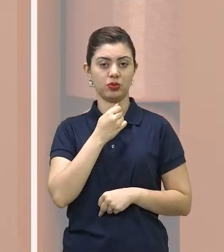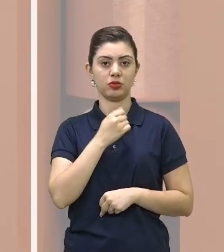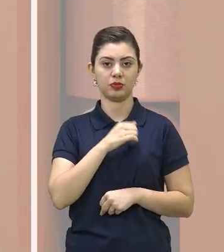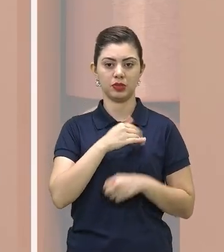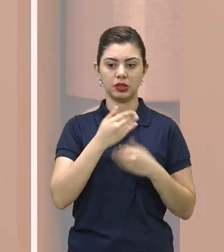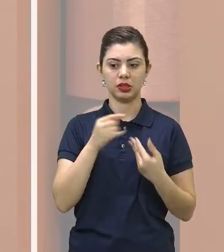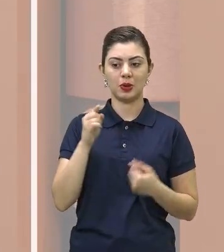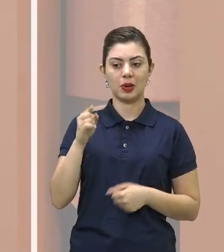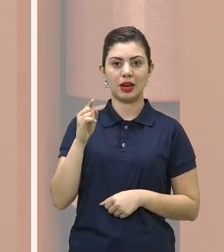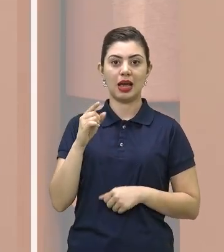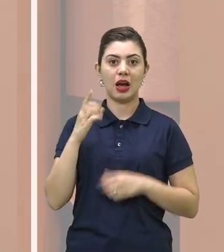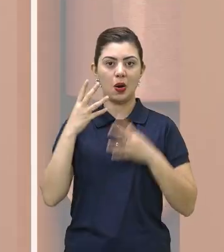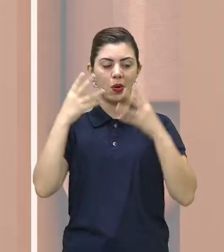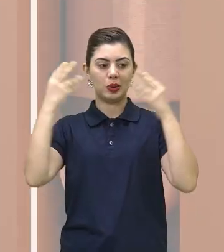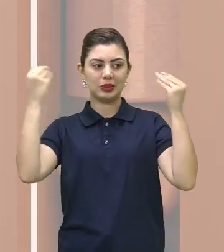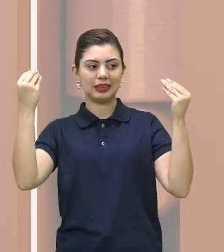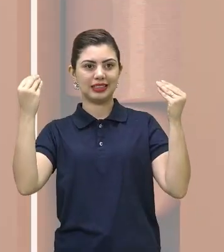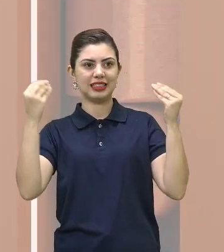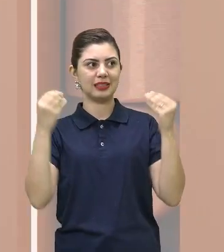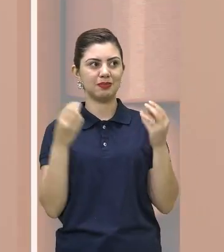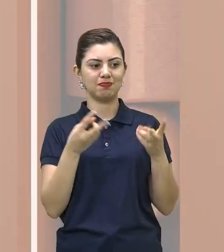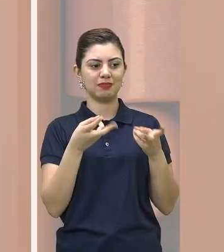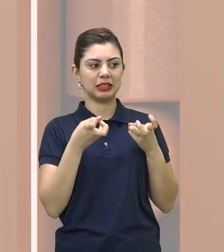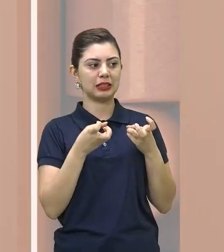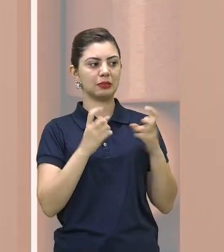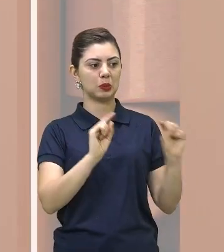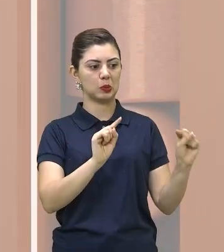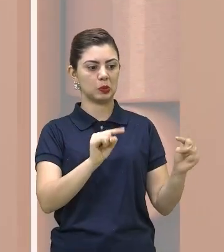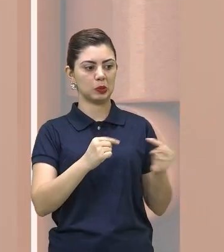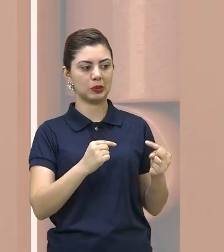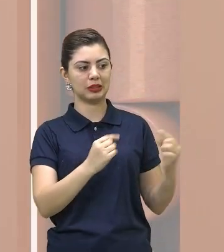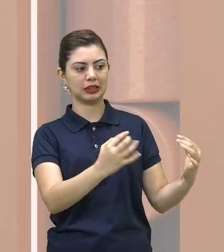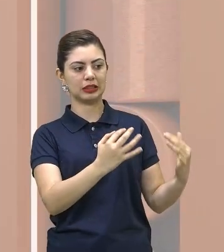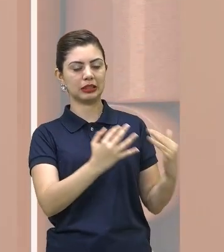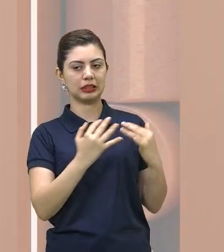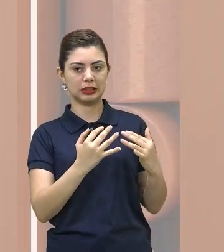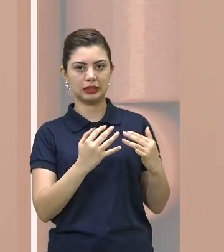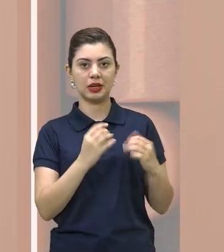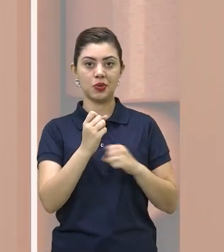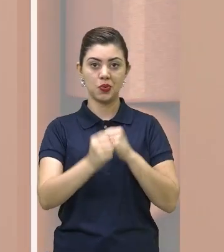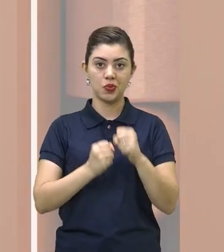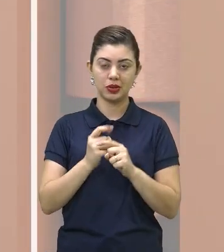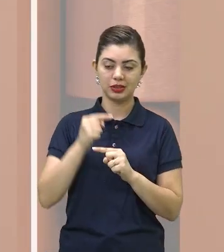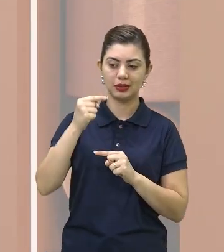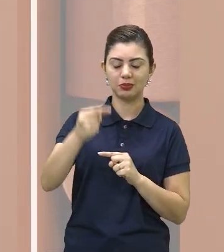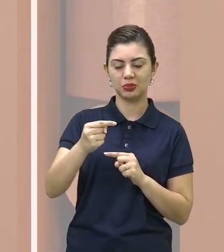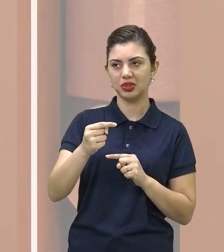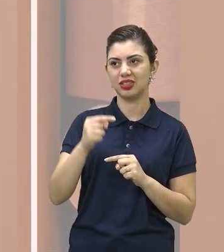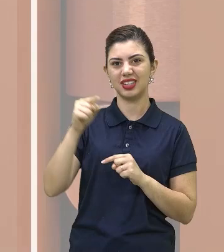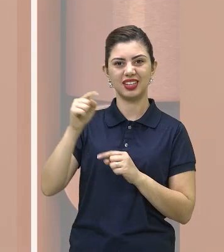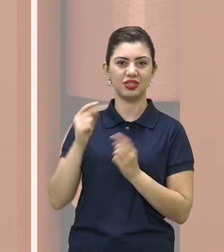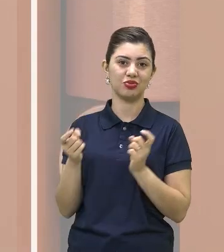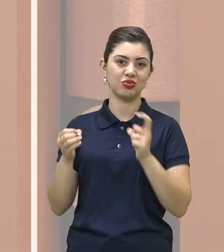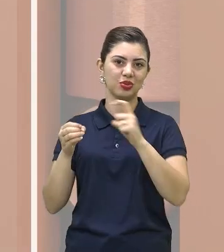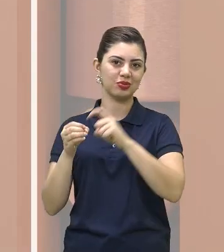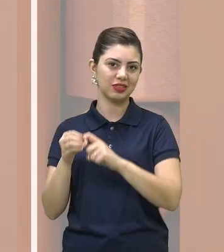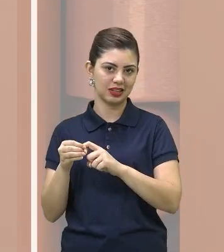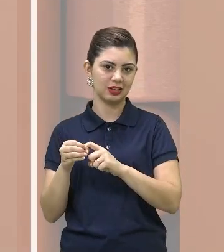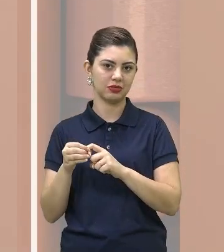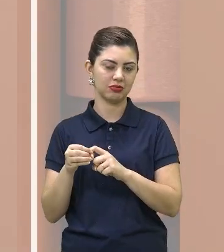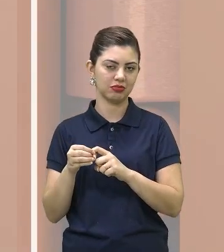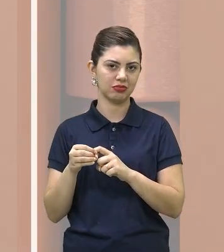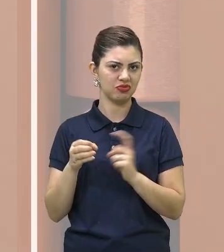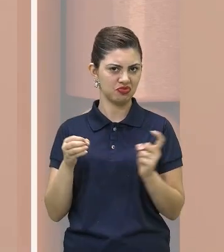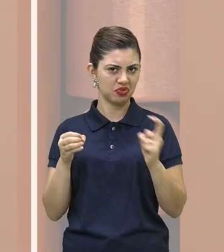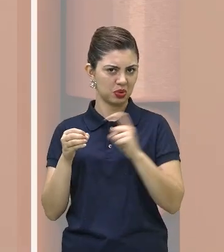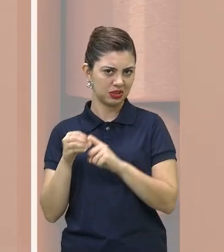os holandeses se renderam um ano depois da invasão. E o que eles vão fazer, professor? Eles vão embora de